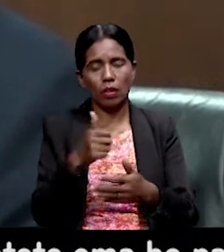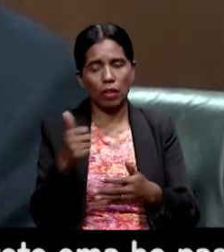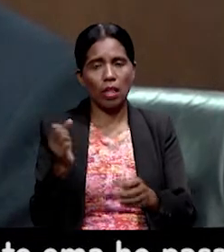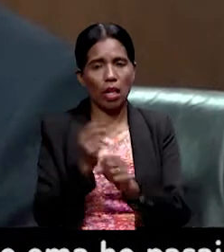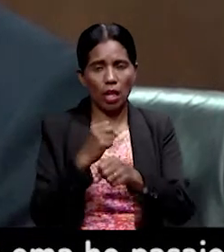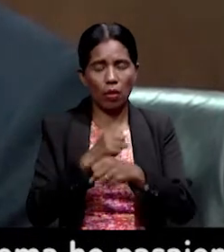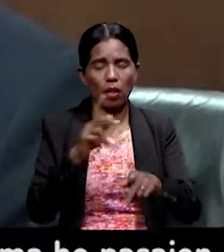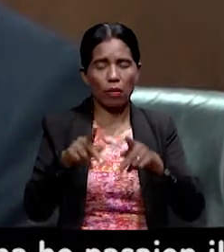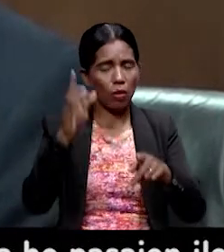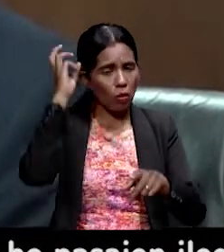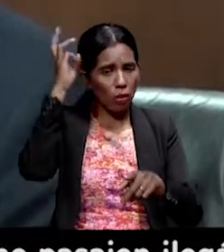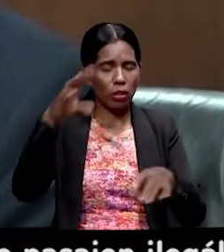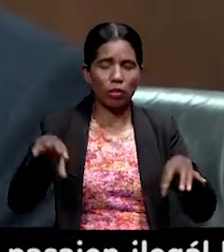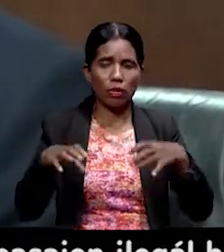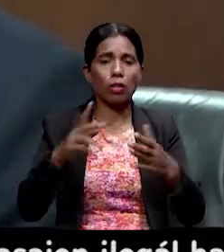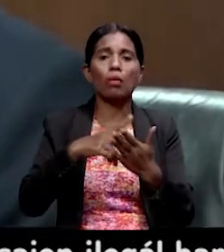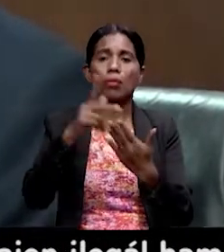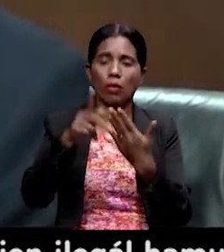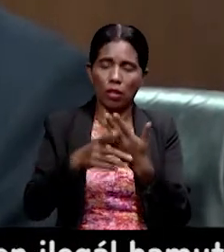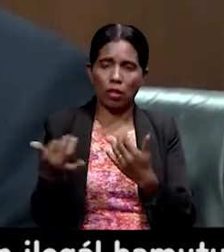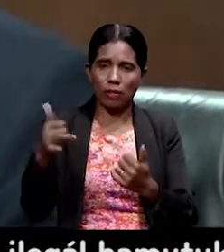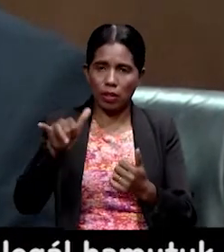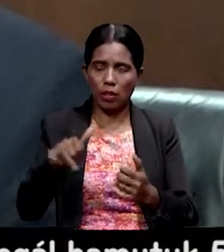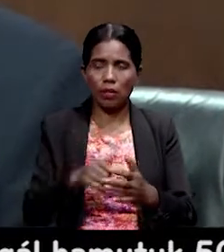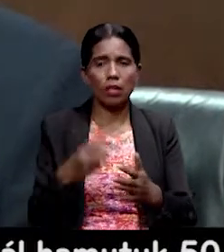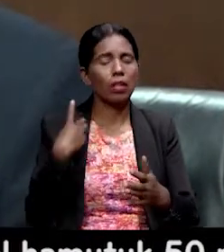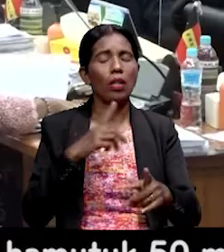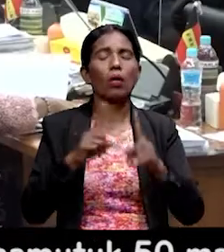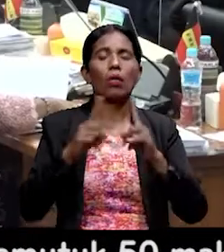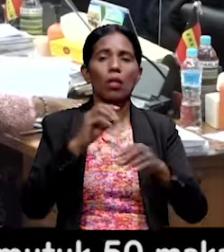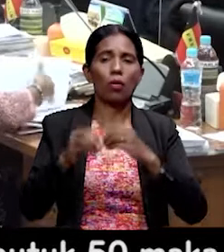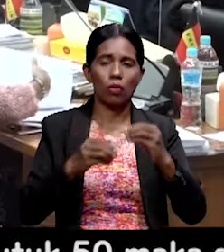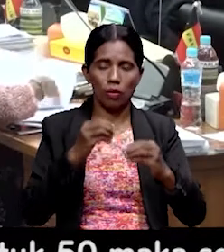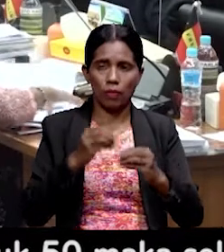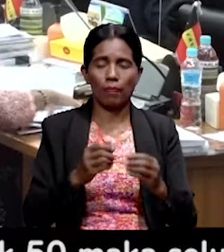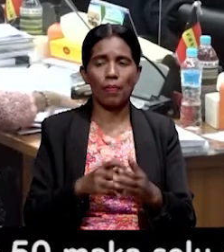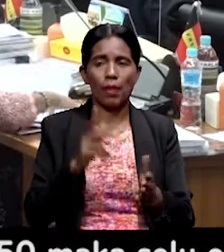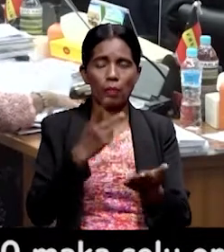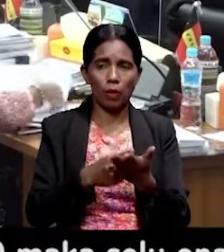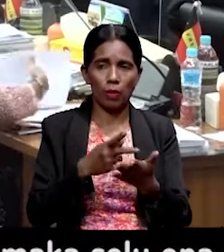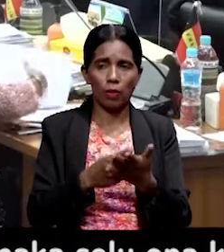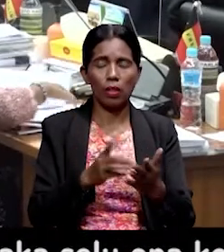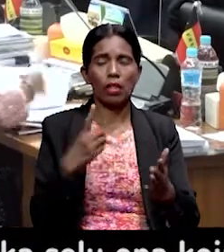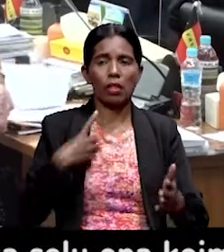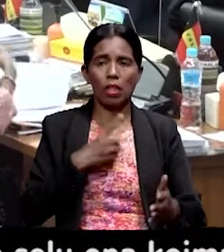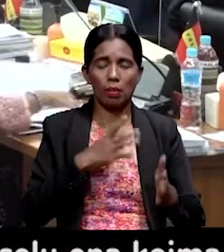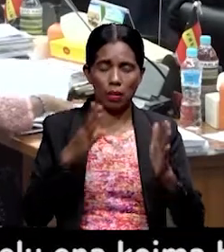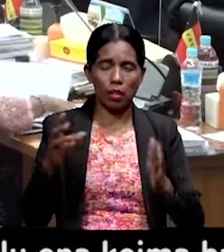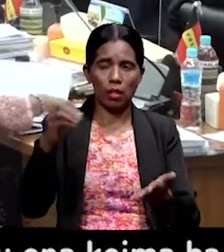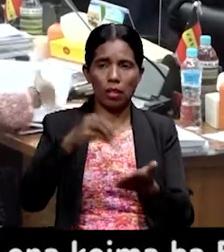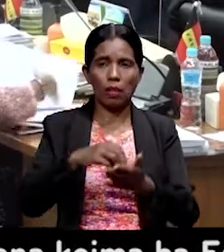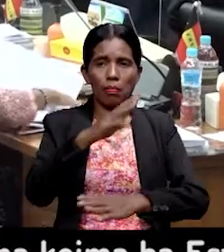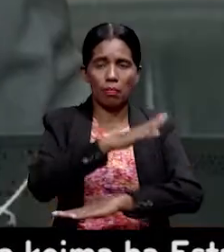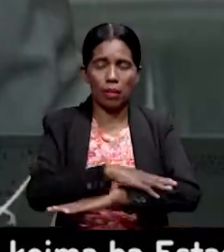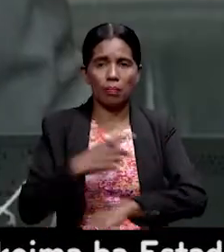tal, e o programa será. Liliu, quando está colhia com a dotação de todo o governo. Proposta de alteração, o deputado Sira submete à mesa